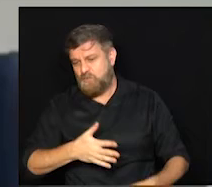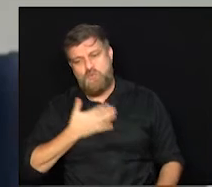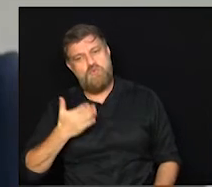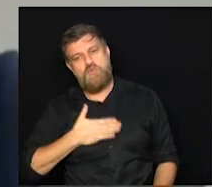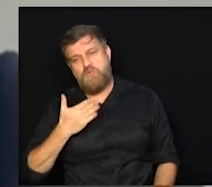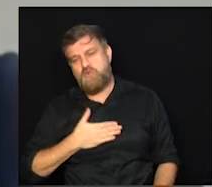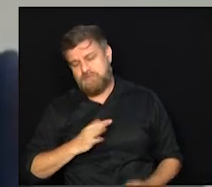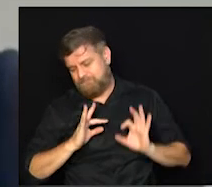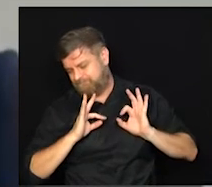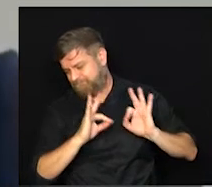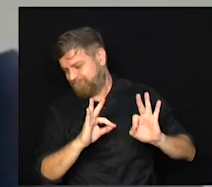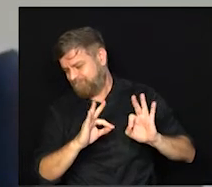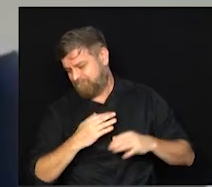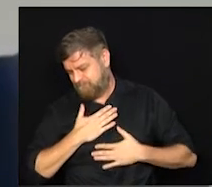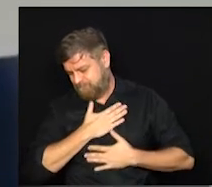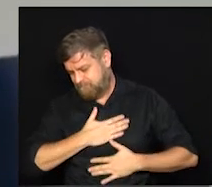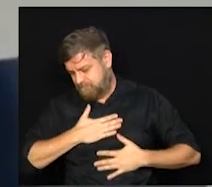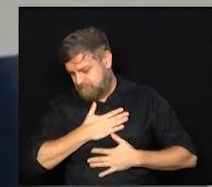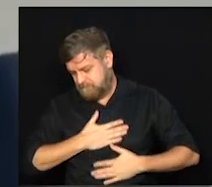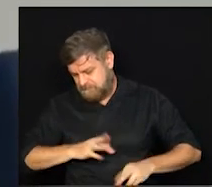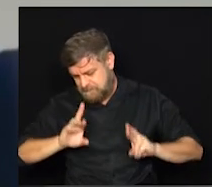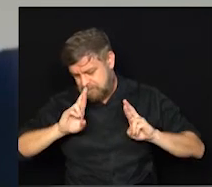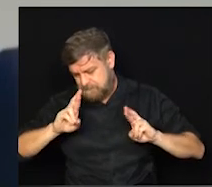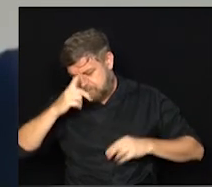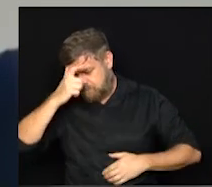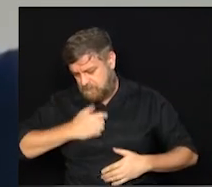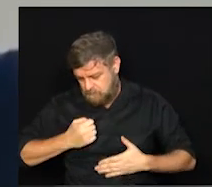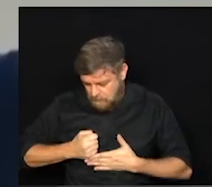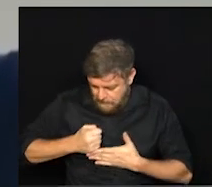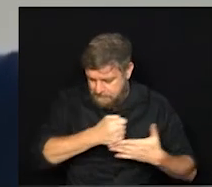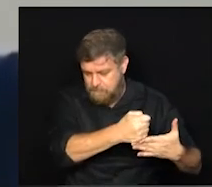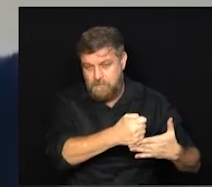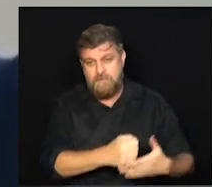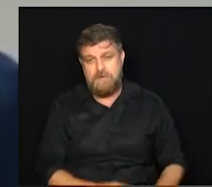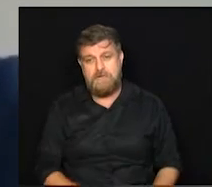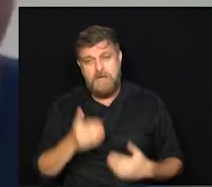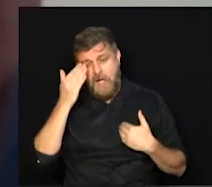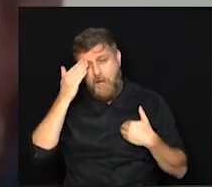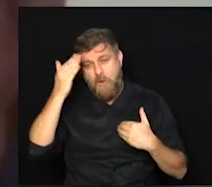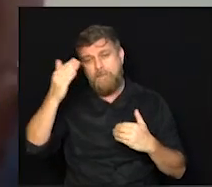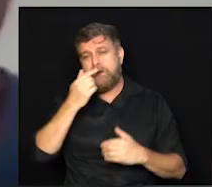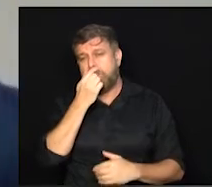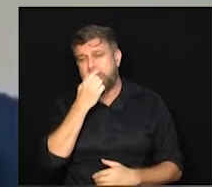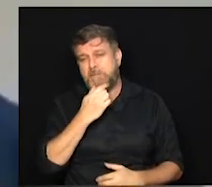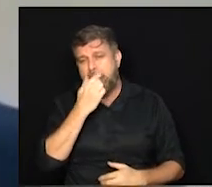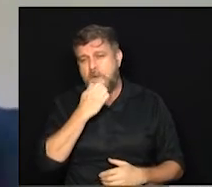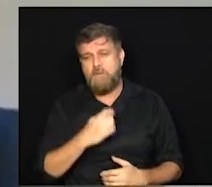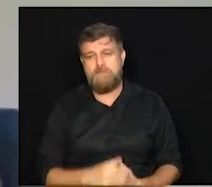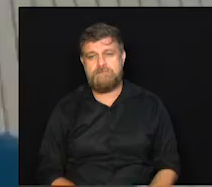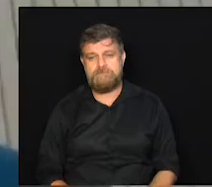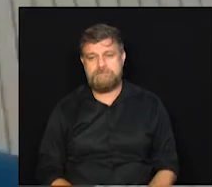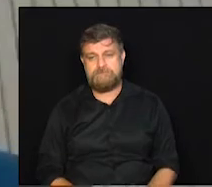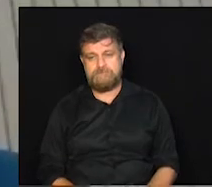forma satisfatória, e é o que eu espero e pode contar comigo. Muito obrigada, Marrom.